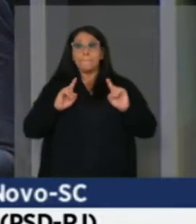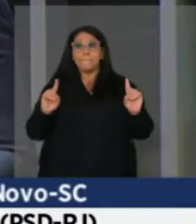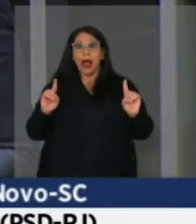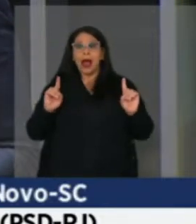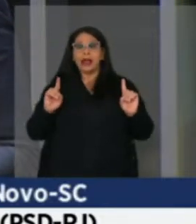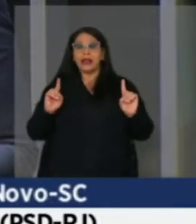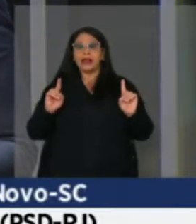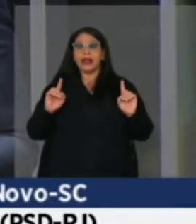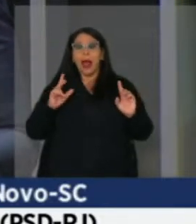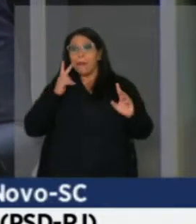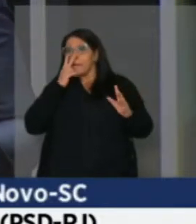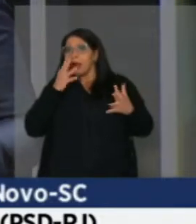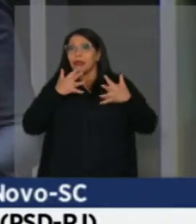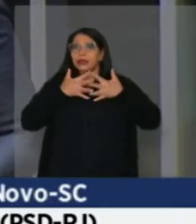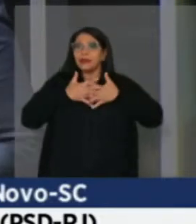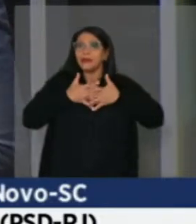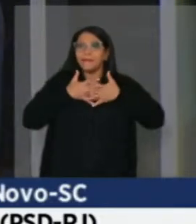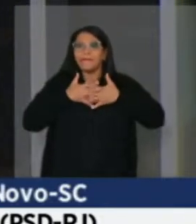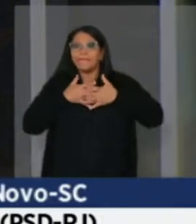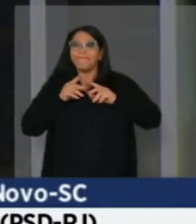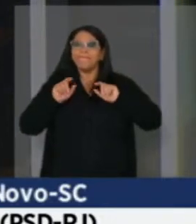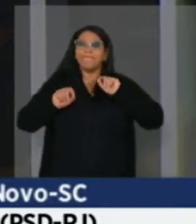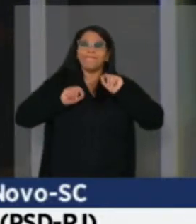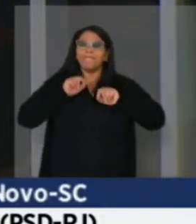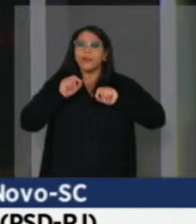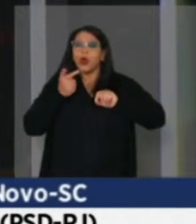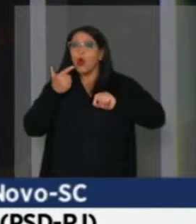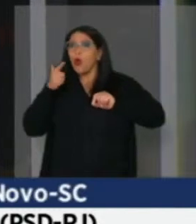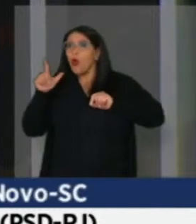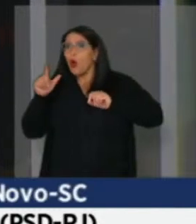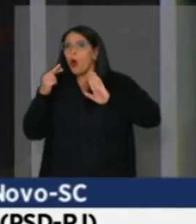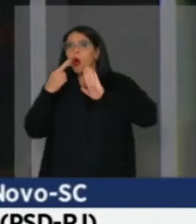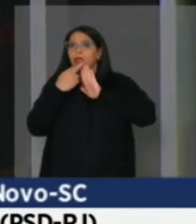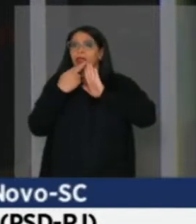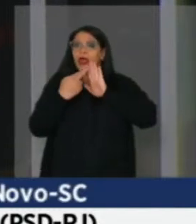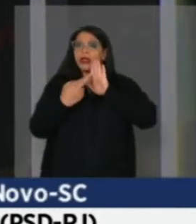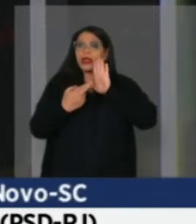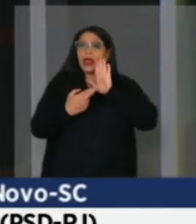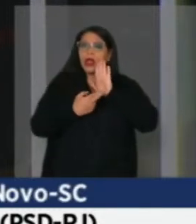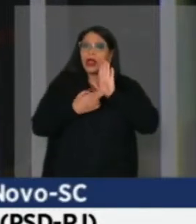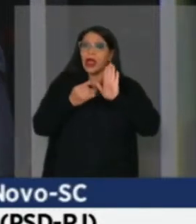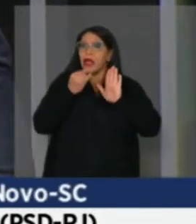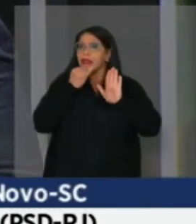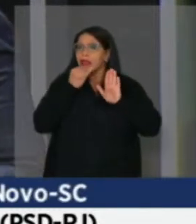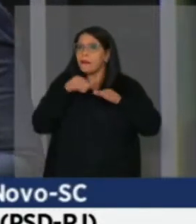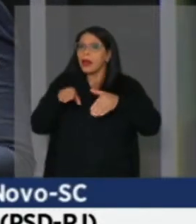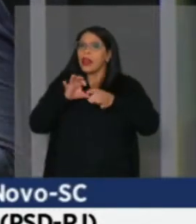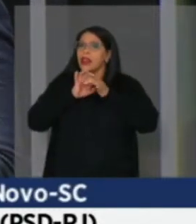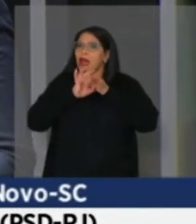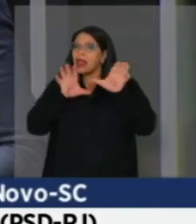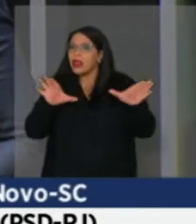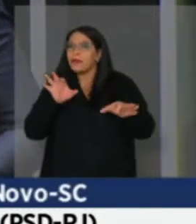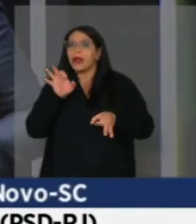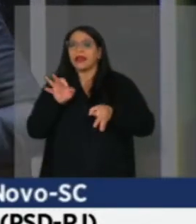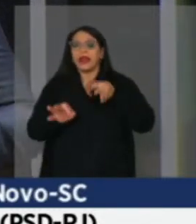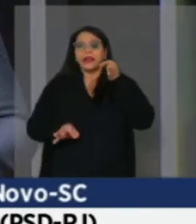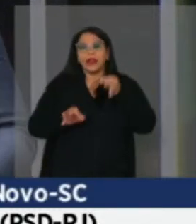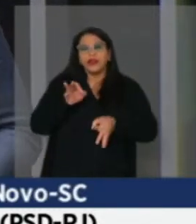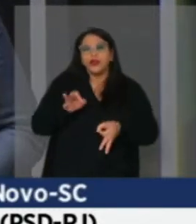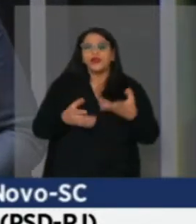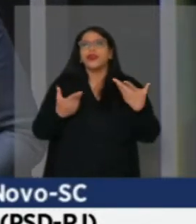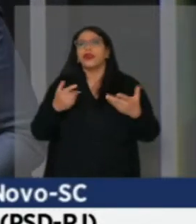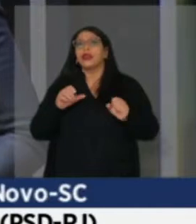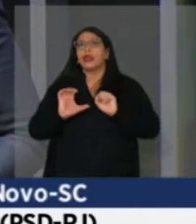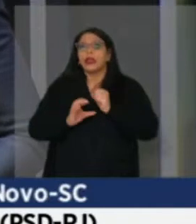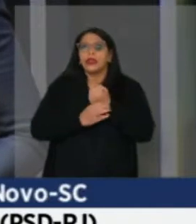aparente conflito está em conflito com outros princípios, como o da democracia, da justiça, da